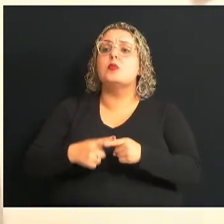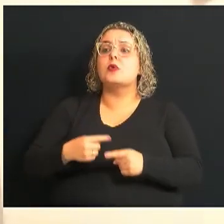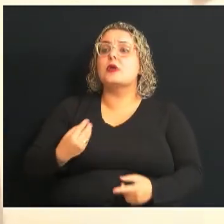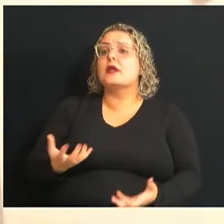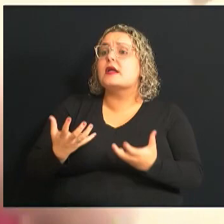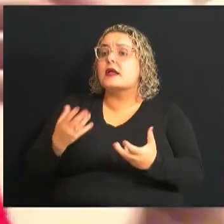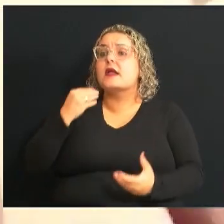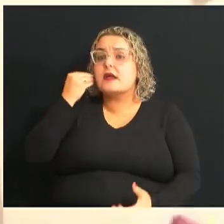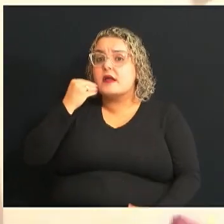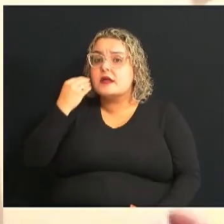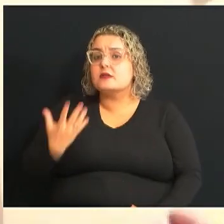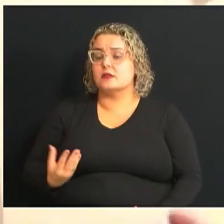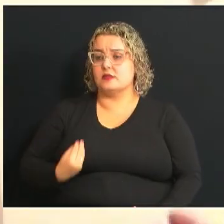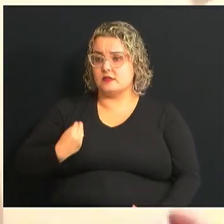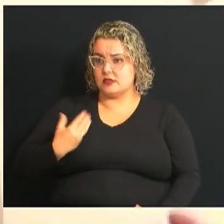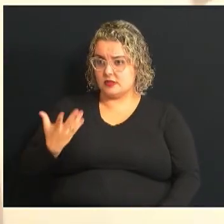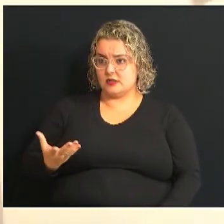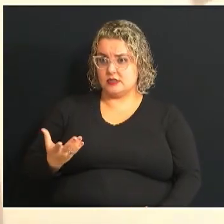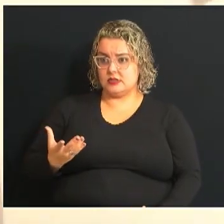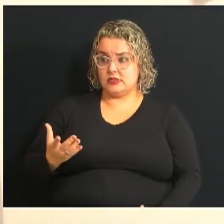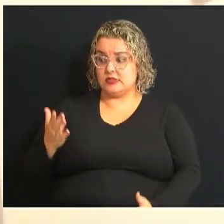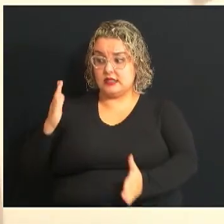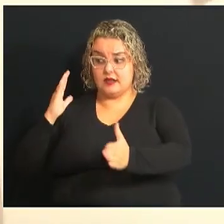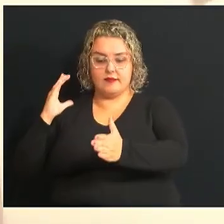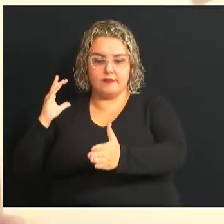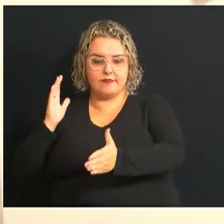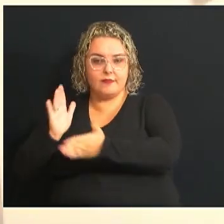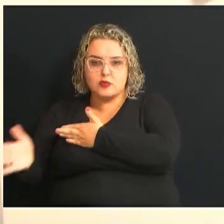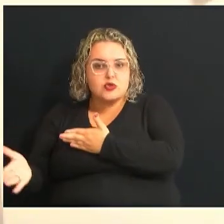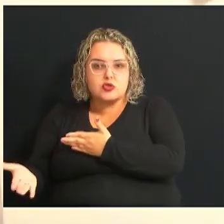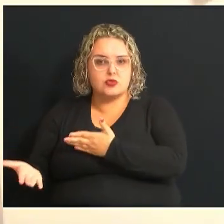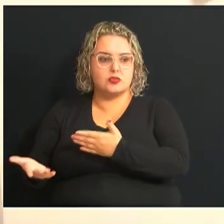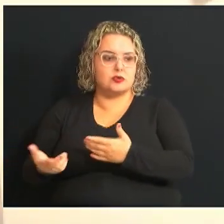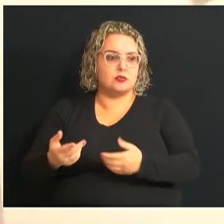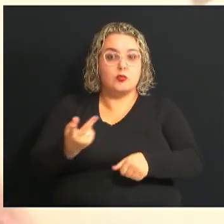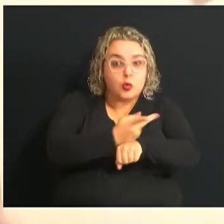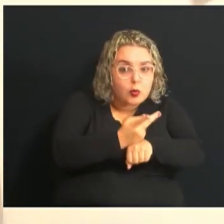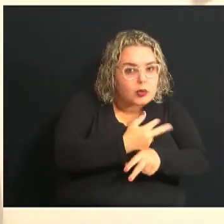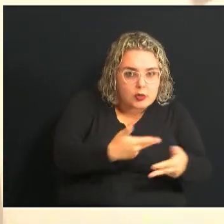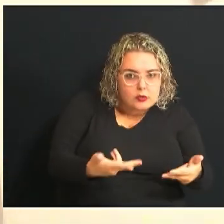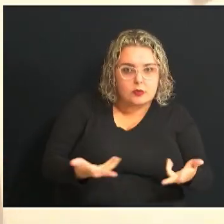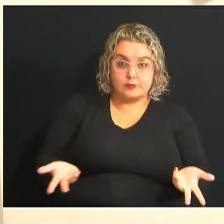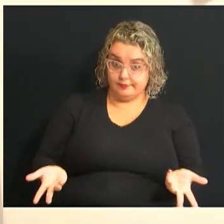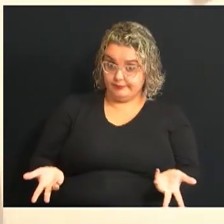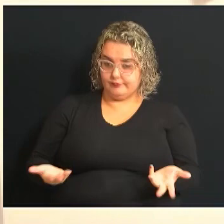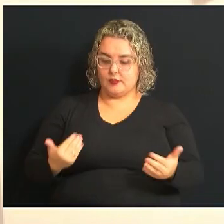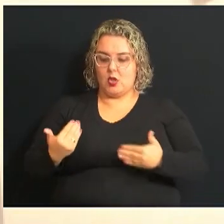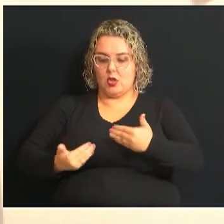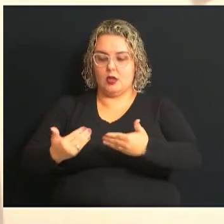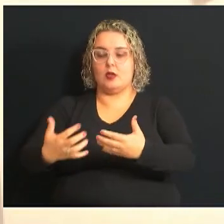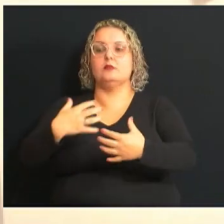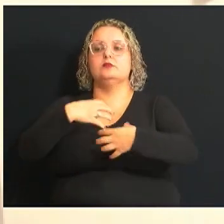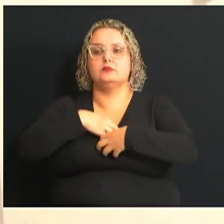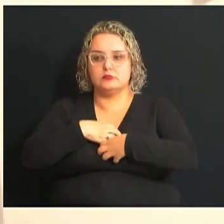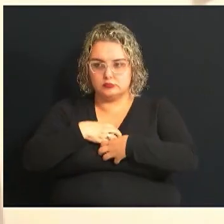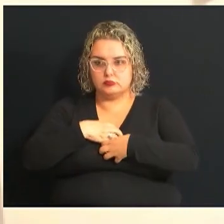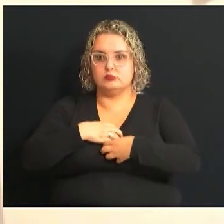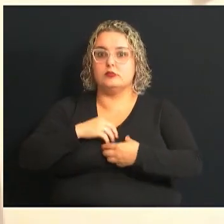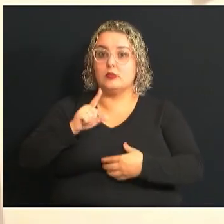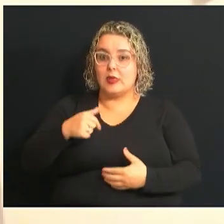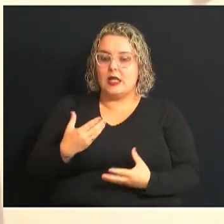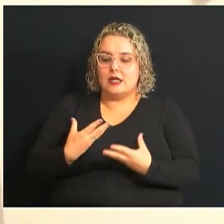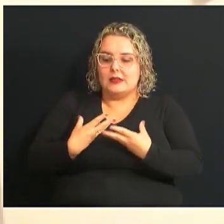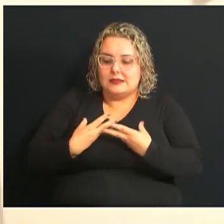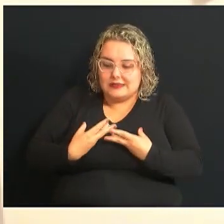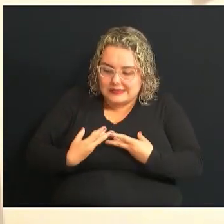Você está buscando alguma coisa? Você está fugindo de alguma coisa? Então, eu acho que todo esse processo emocionalmente é muito